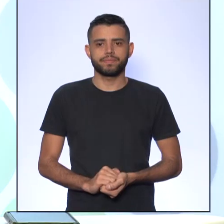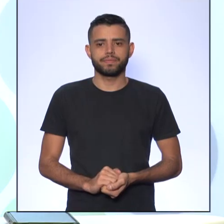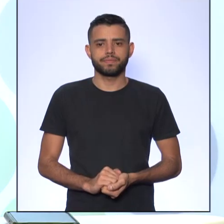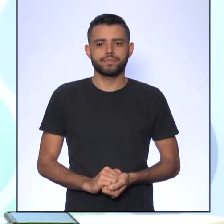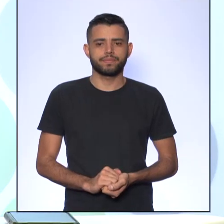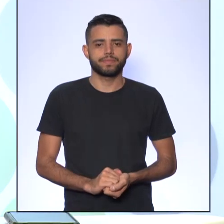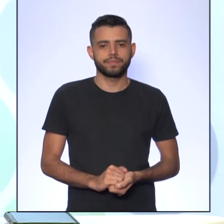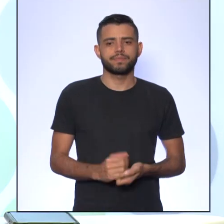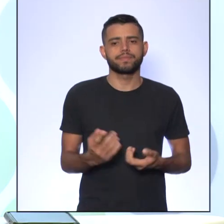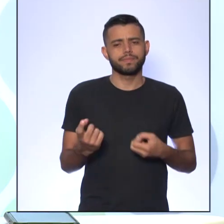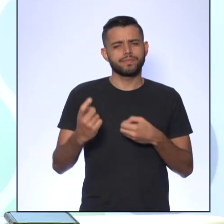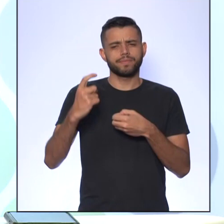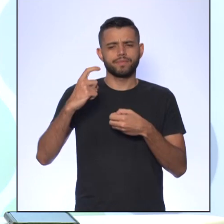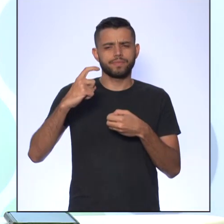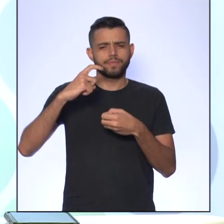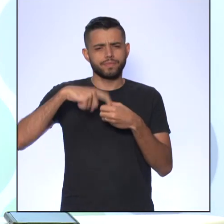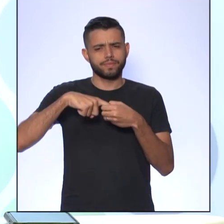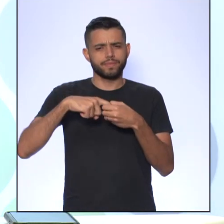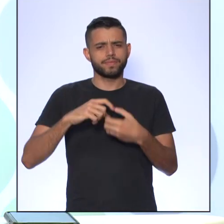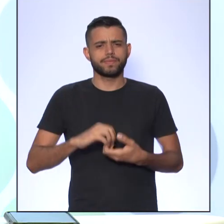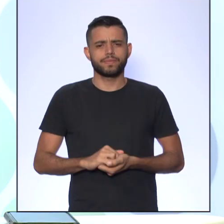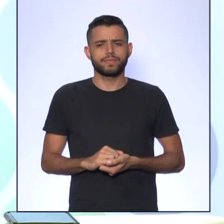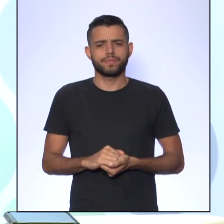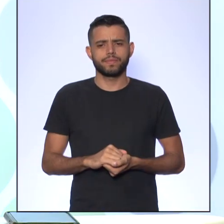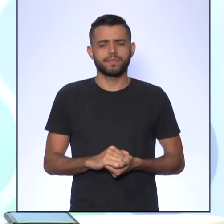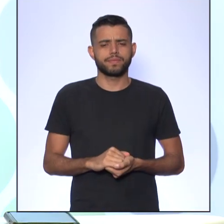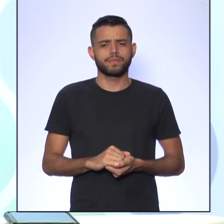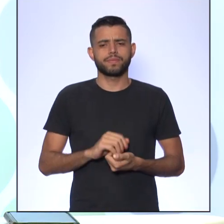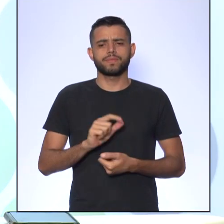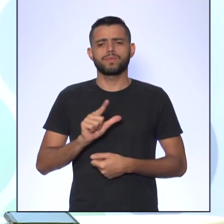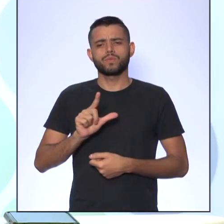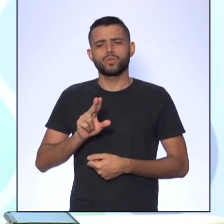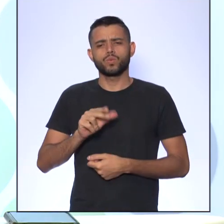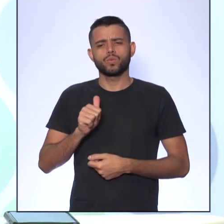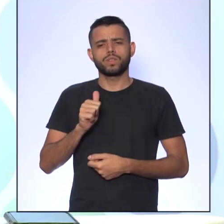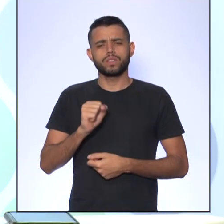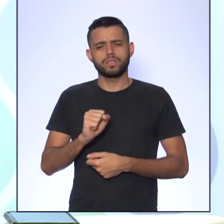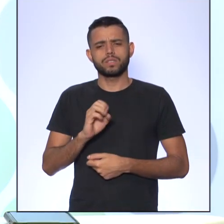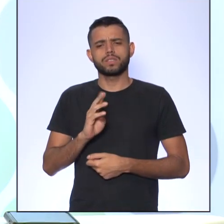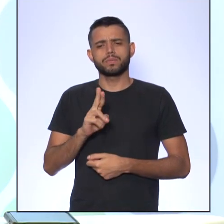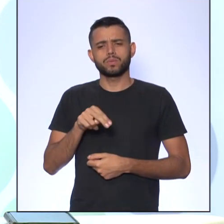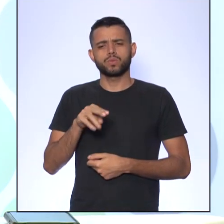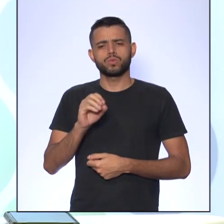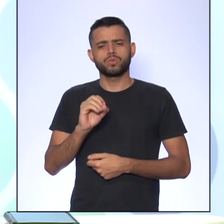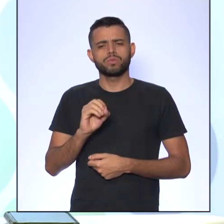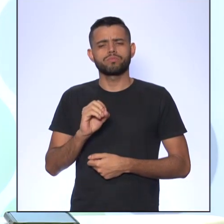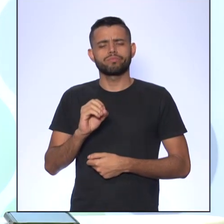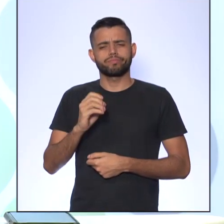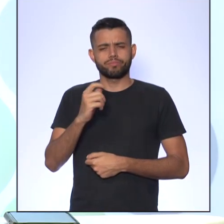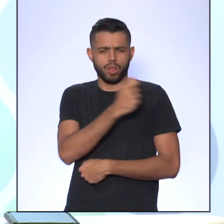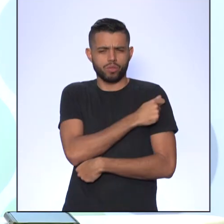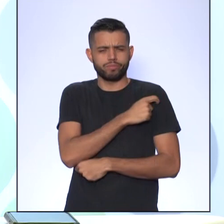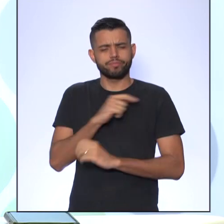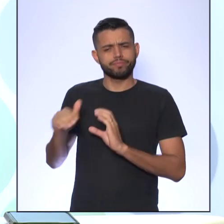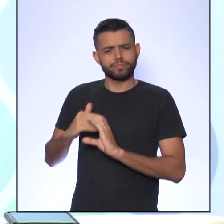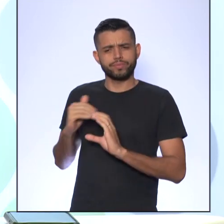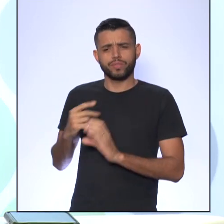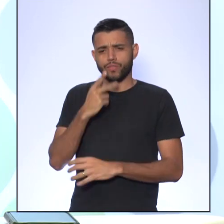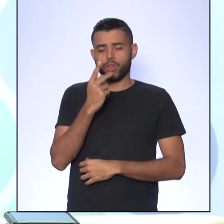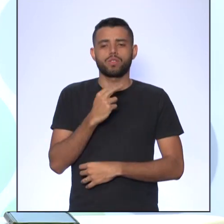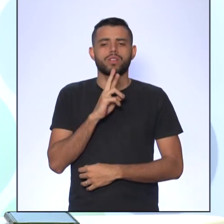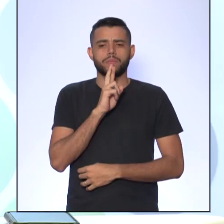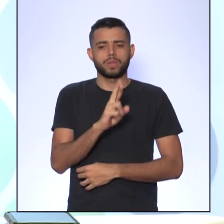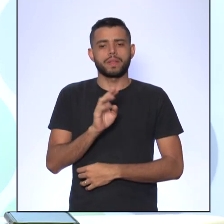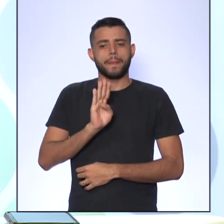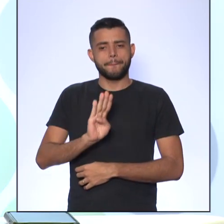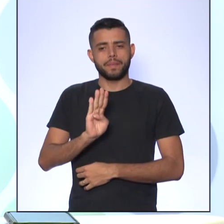Retornamos aqui, professor. Olha, Lucas, Bruno, Wanderson, Guilherme afirmaram que será a alternativa B. Nathalie e